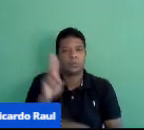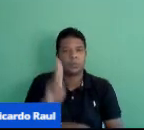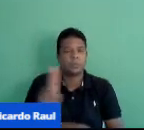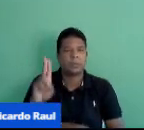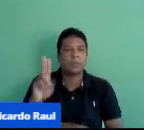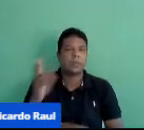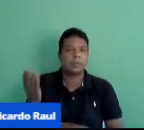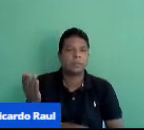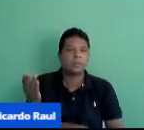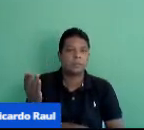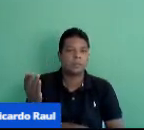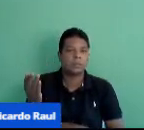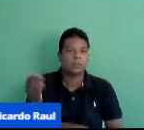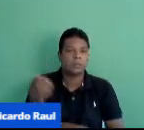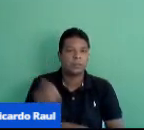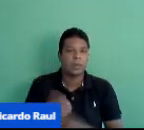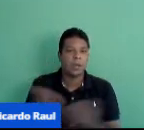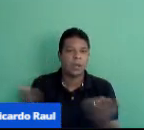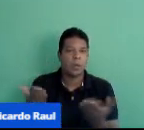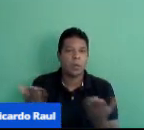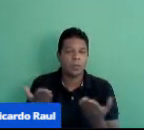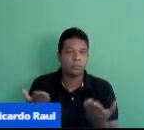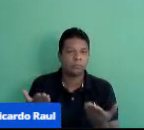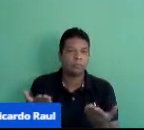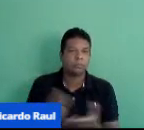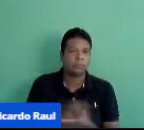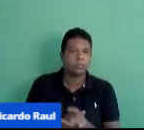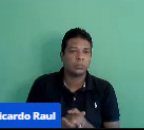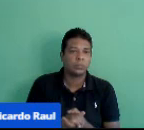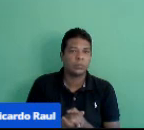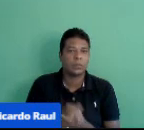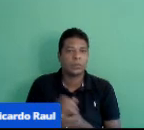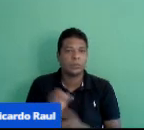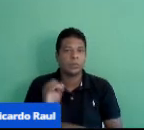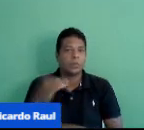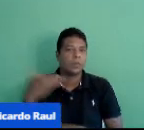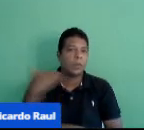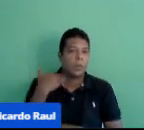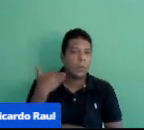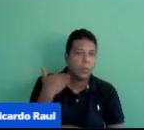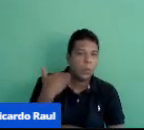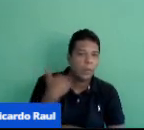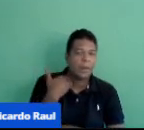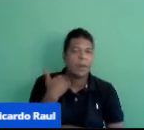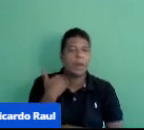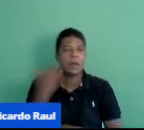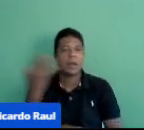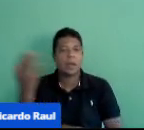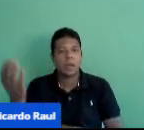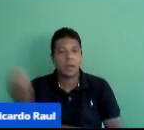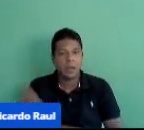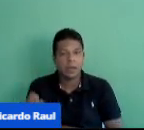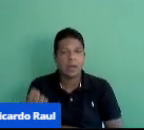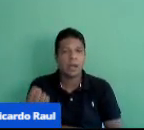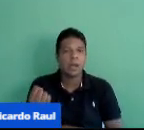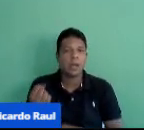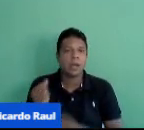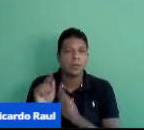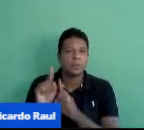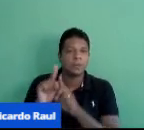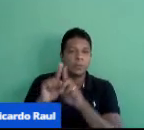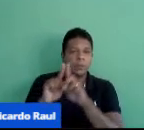época moderna agora, né? Então, para saldo bancário, para questão de temperaturas, né, questão de profundidade,